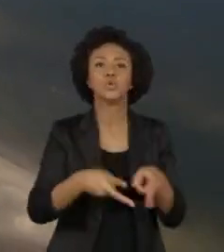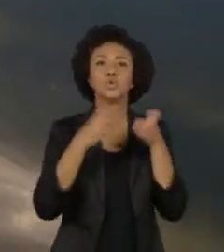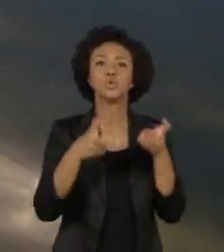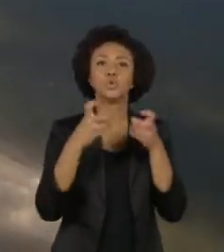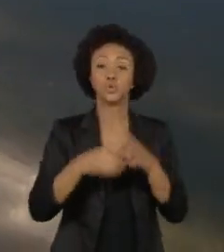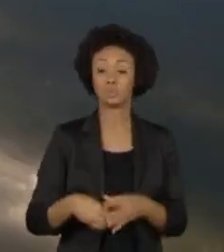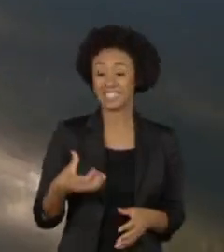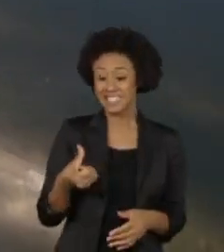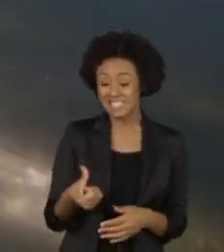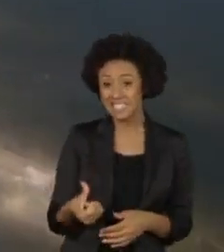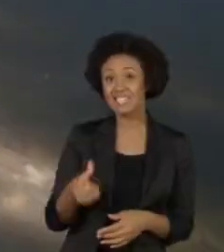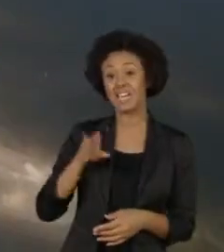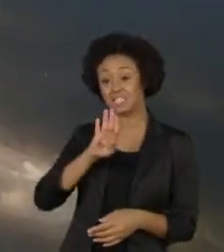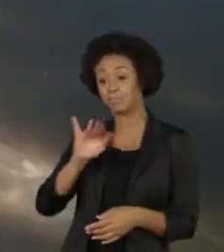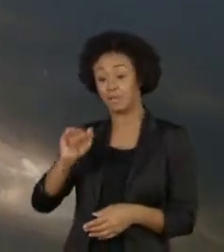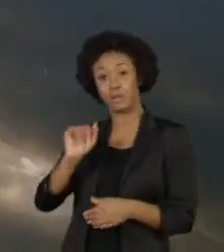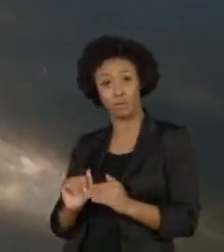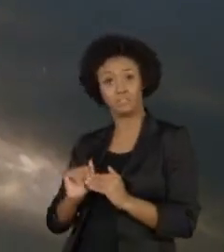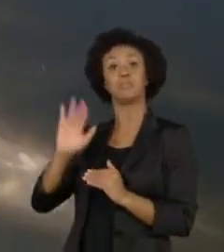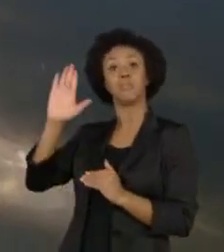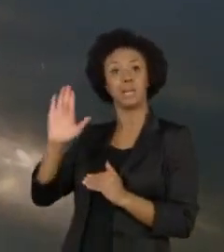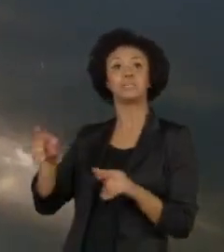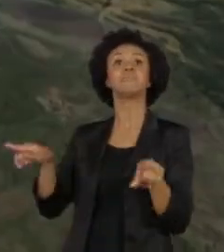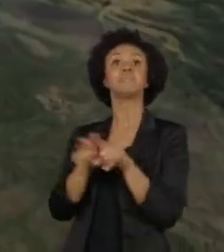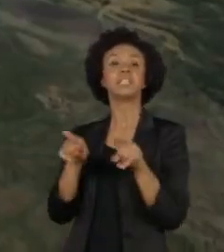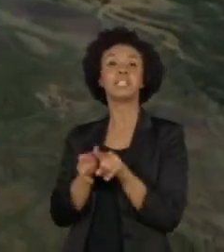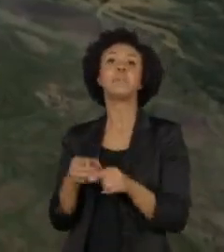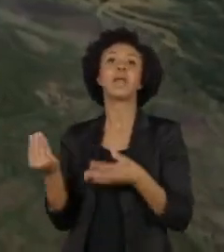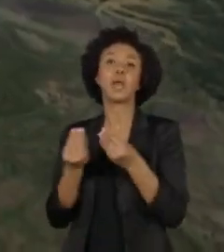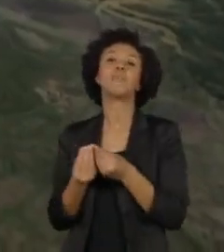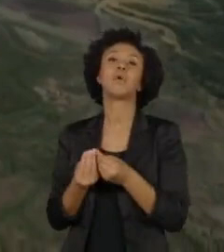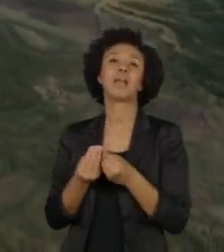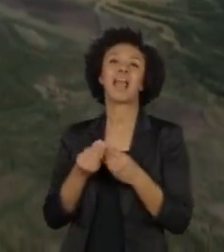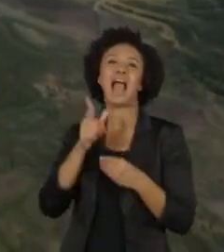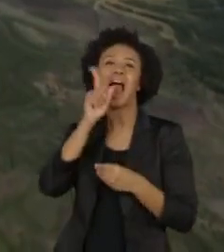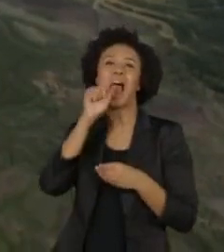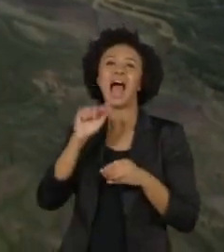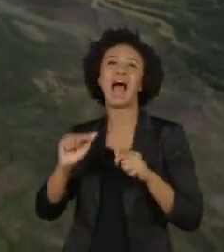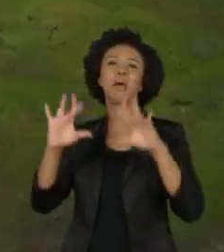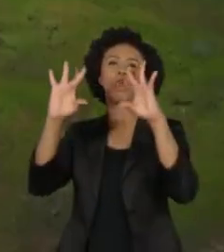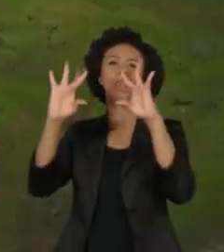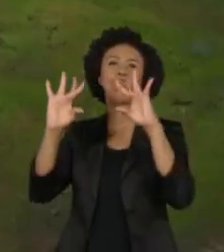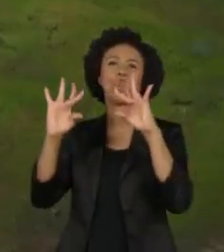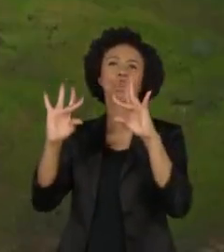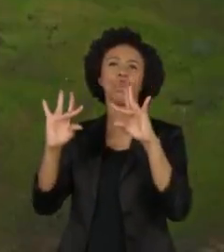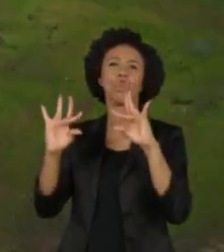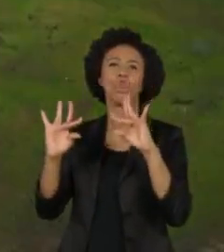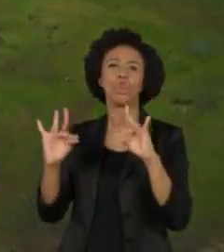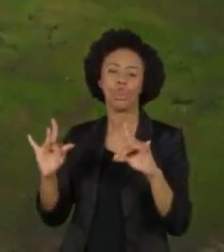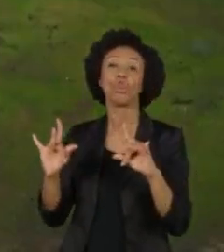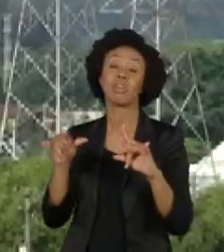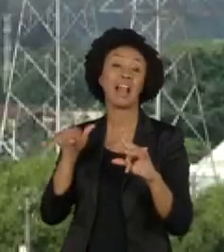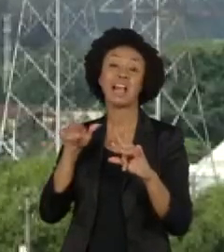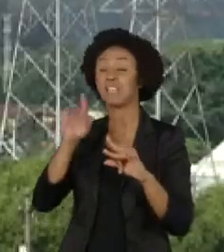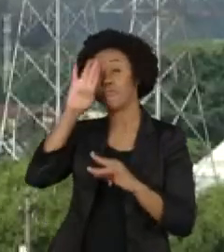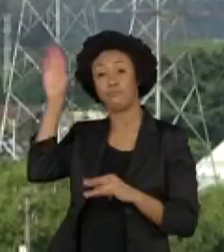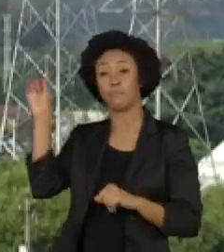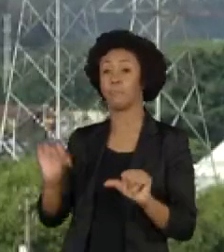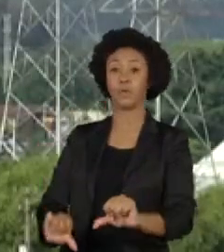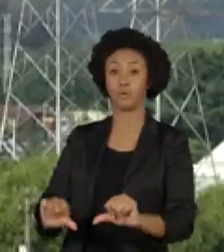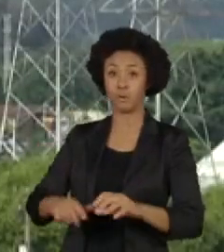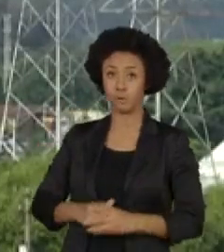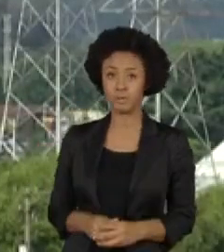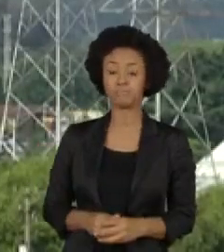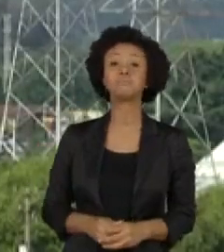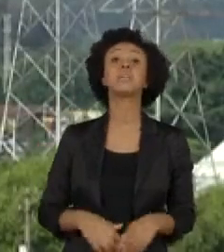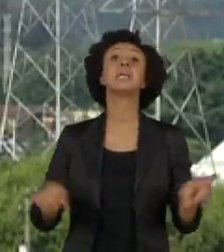meio destinados a cobrir os gastos da crise hídrica do ano passado, a maior em 90 anos, que abalou o setor. Também entra